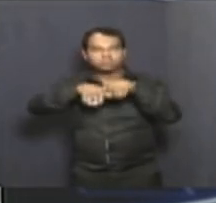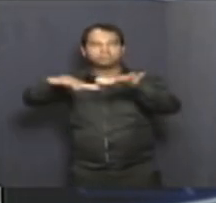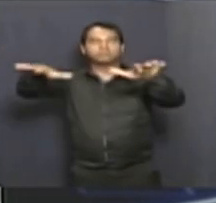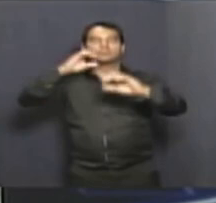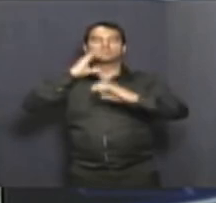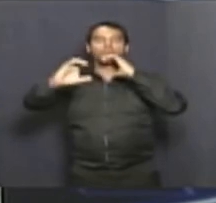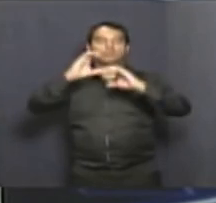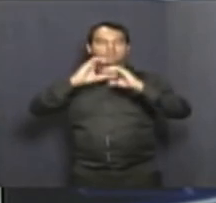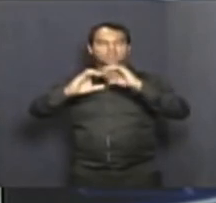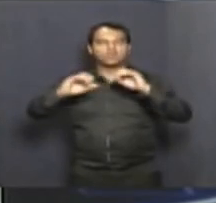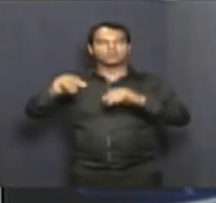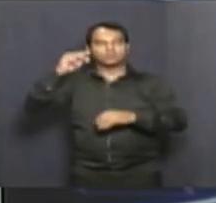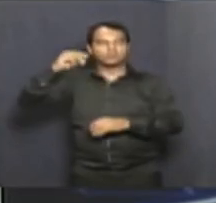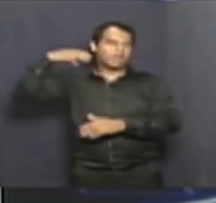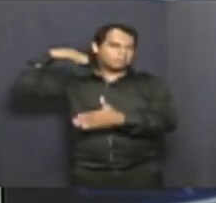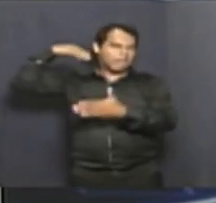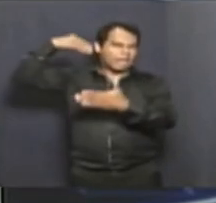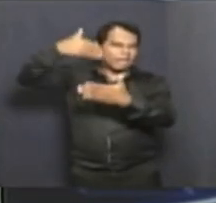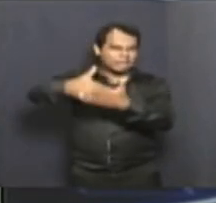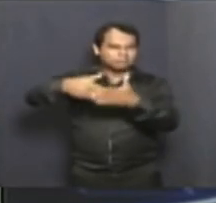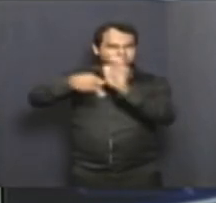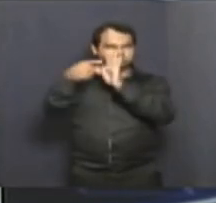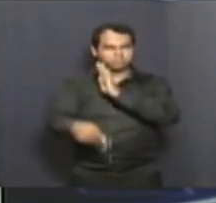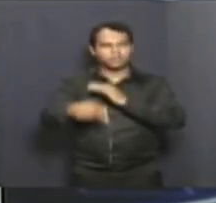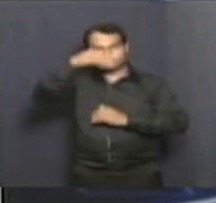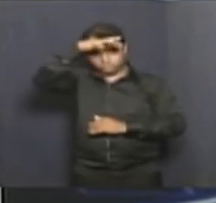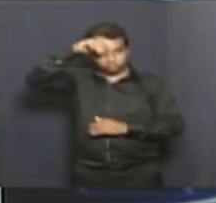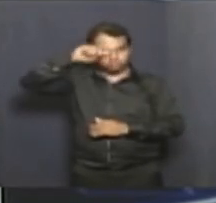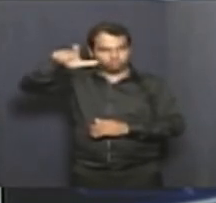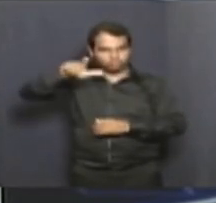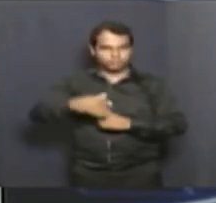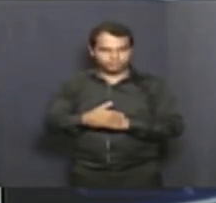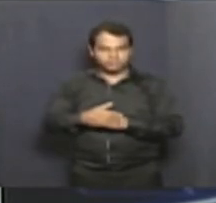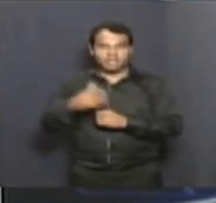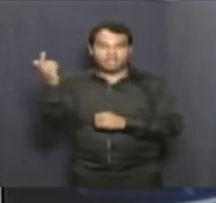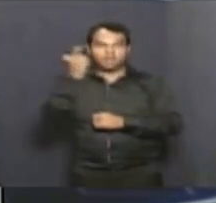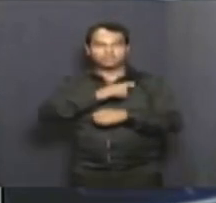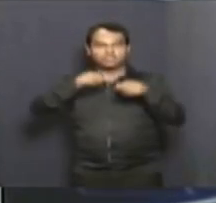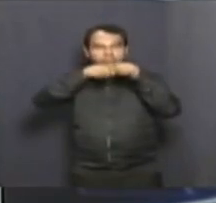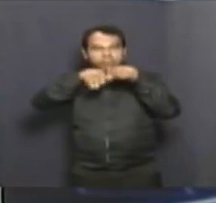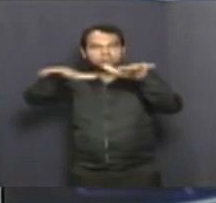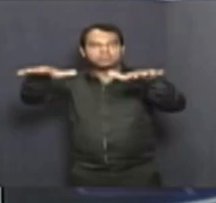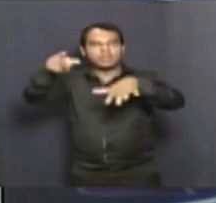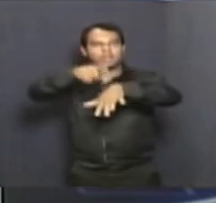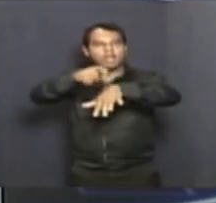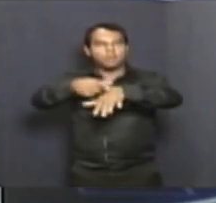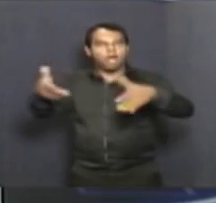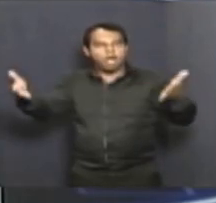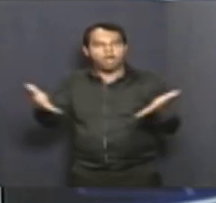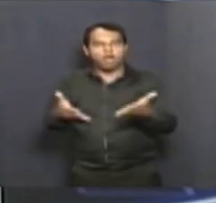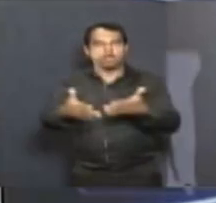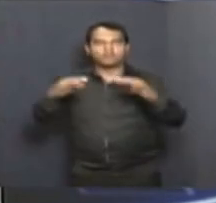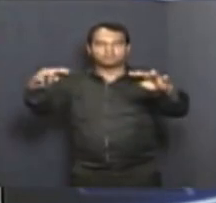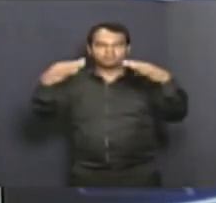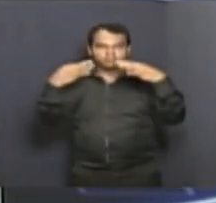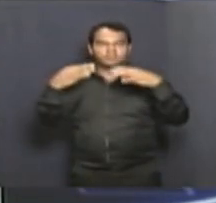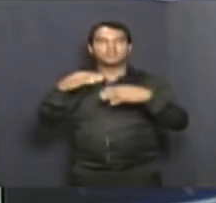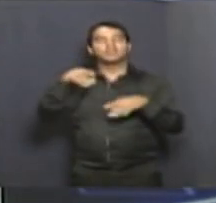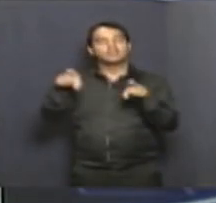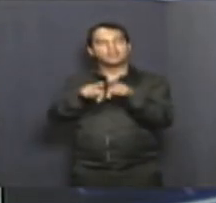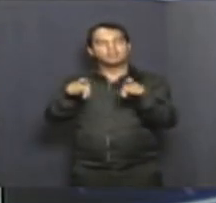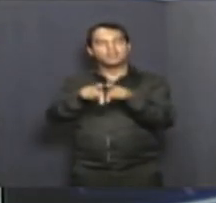história de mato grosso do sul alcance alcance é monitorado em tempo real ao ditado pela cisco corpora